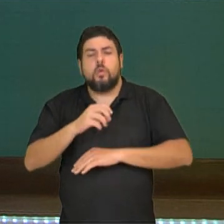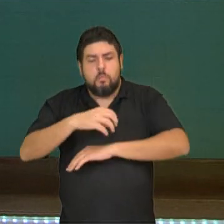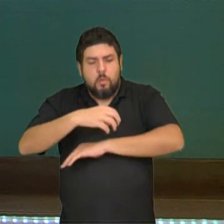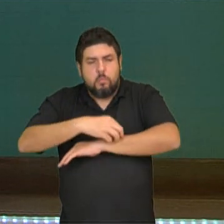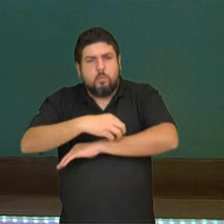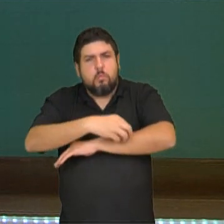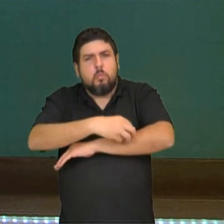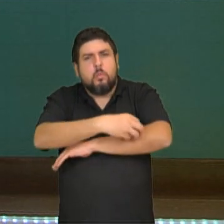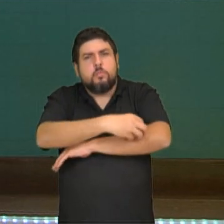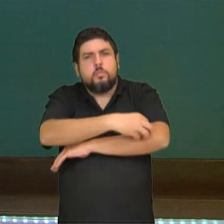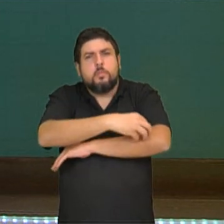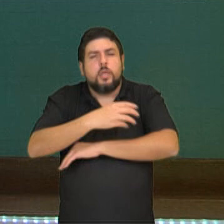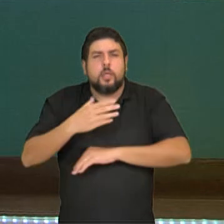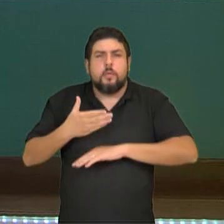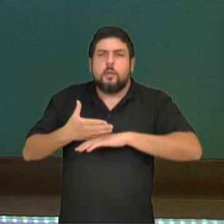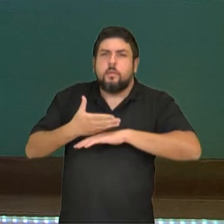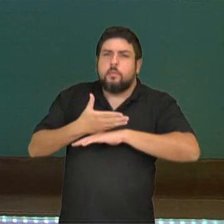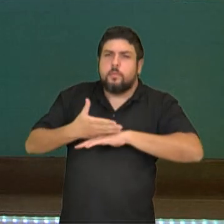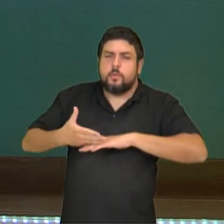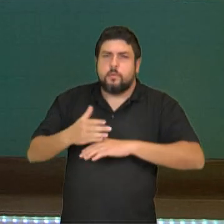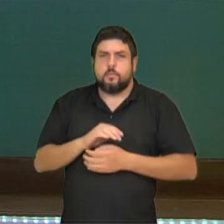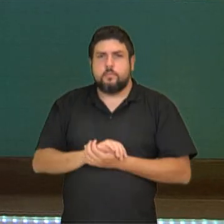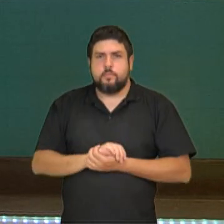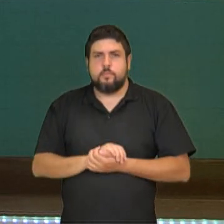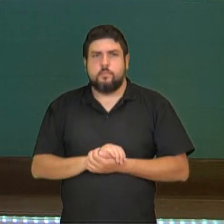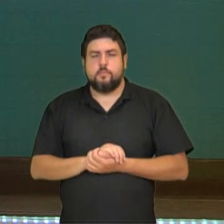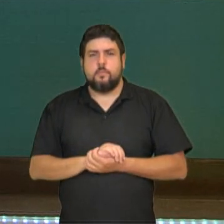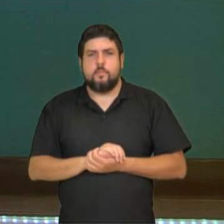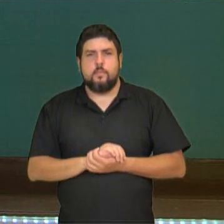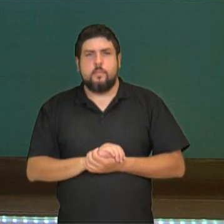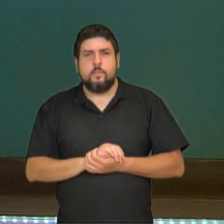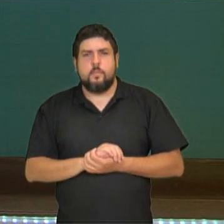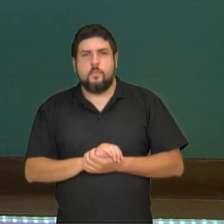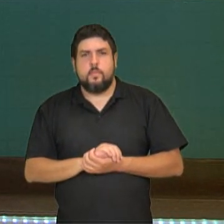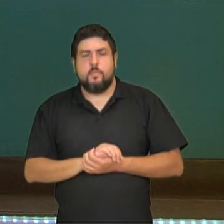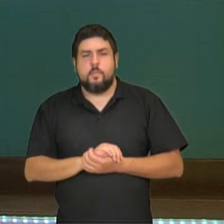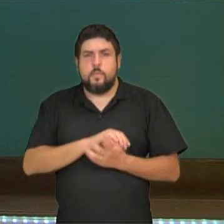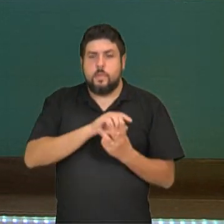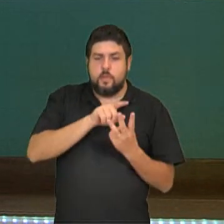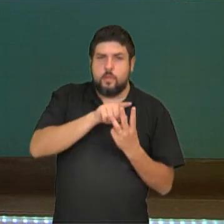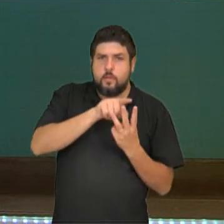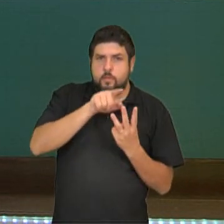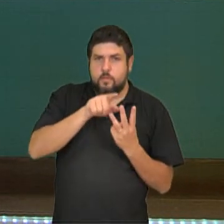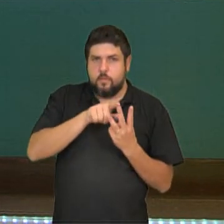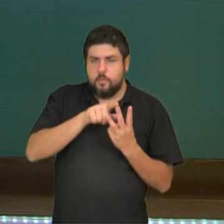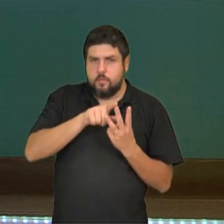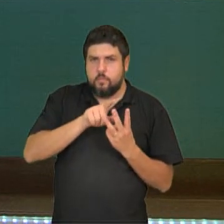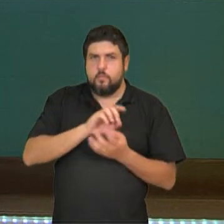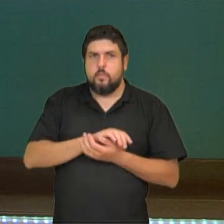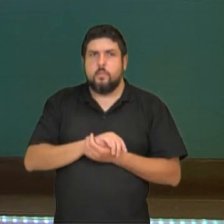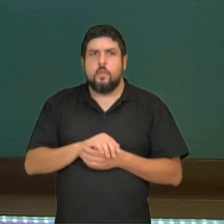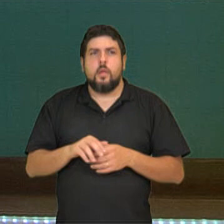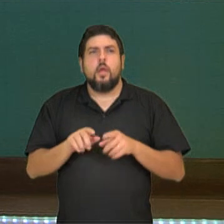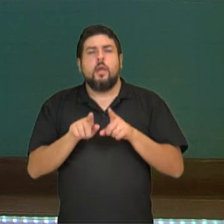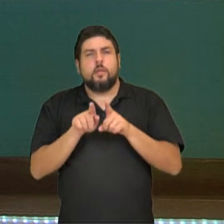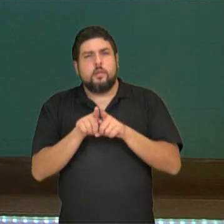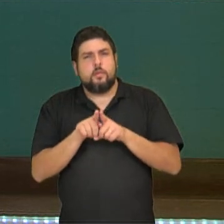manchas brancas na nossa pele. Nessa imagem aqui do centro, também é um outro, né? A gente